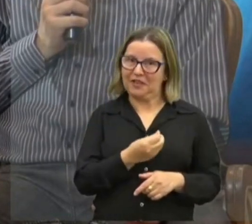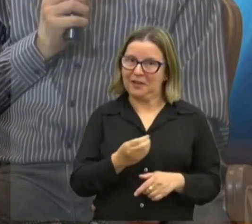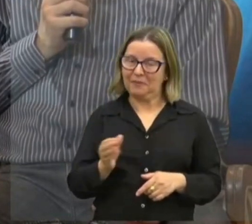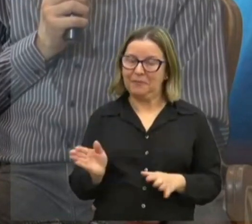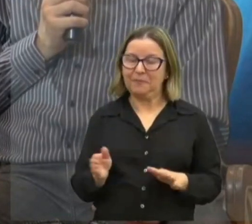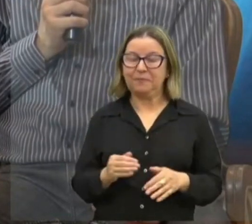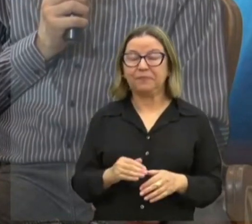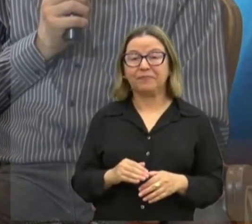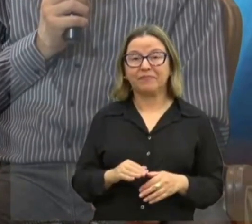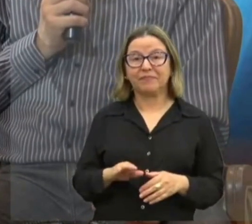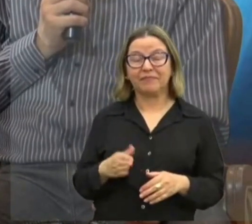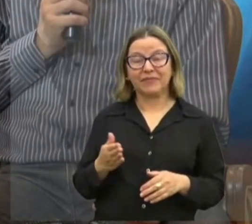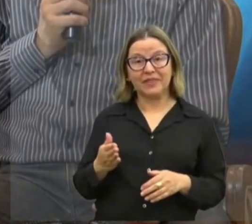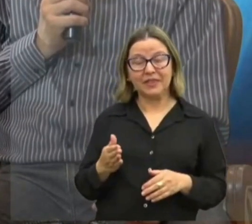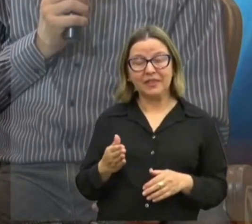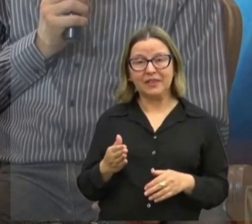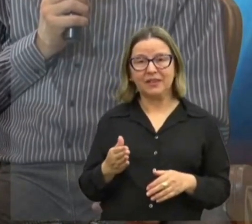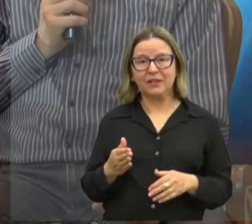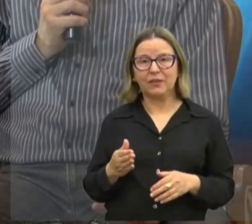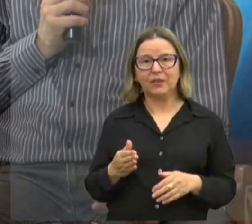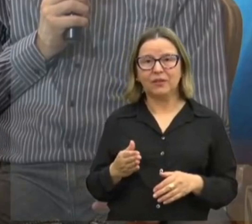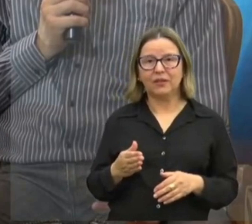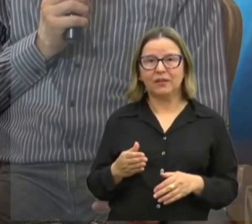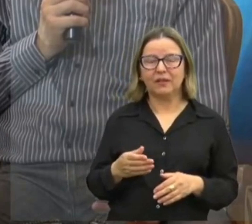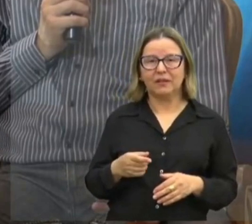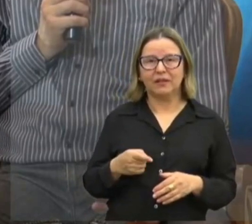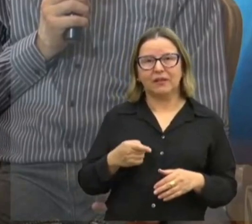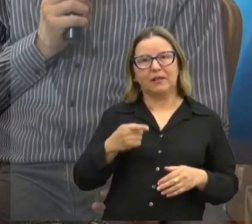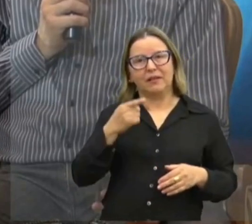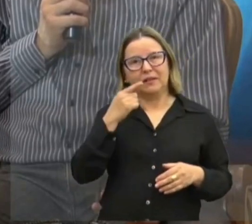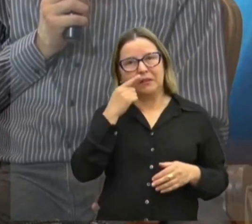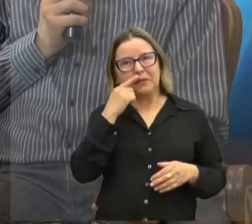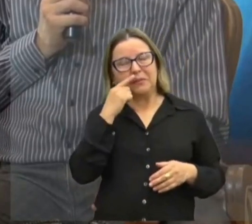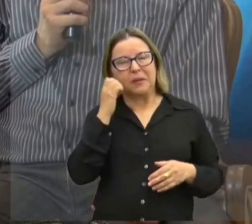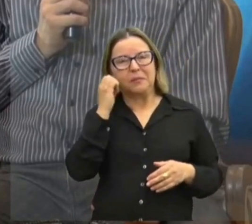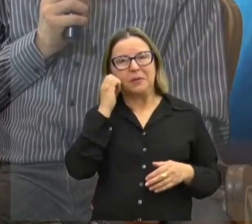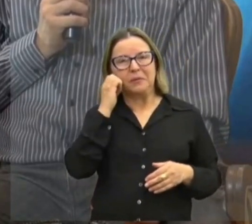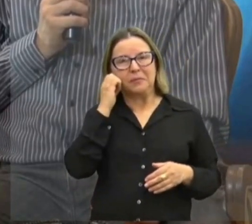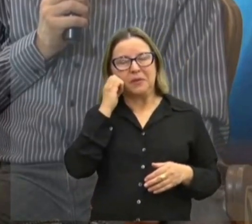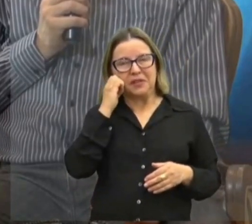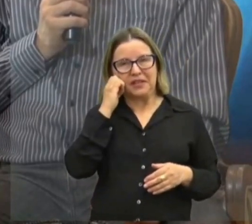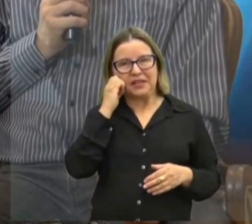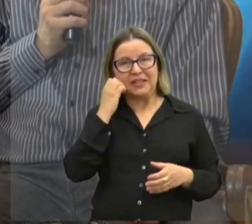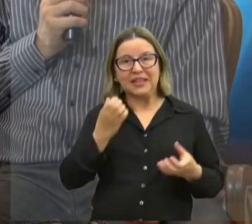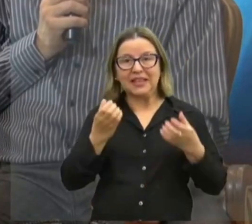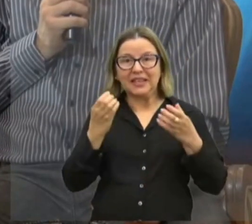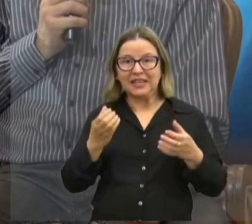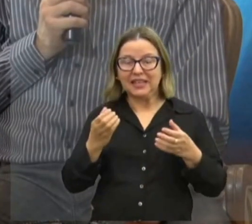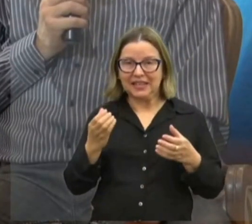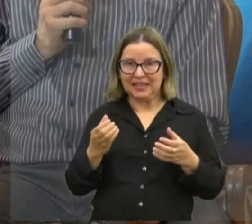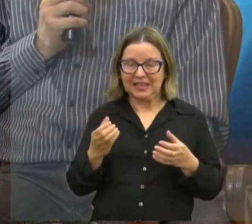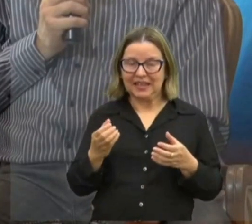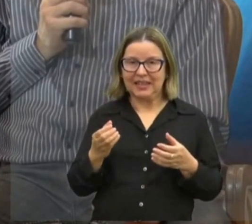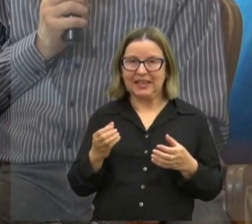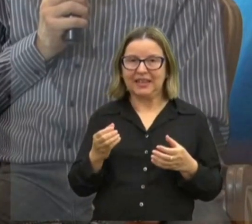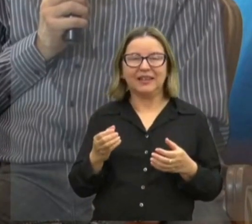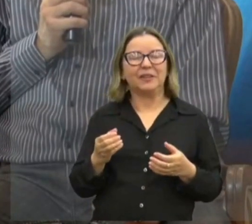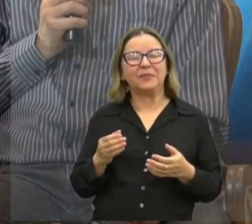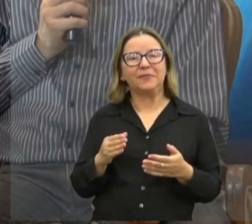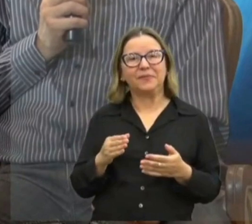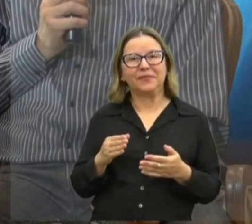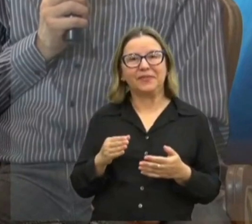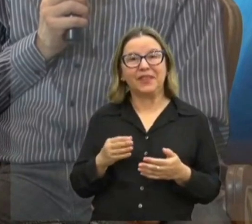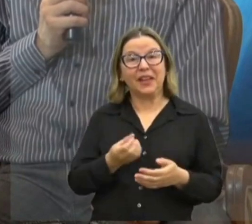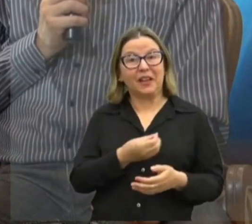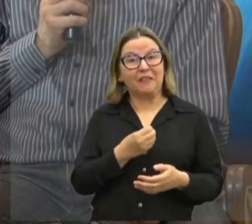certa maneira, os pais devem preservar a vida dos seus filhos, mas nós temos que tomar